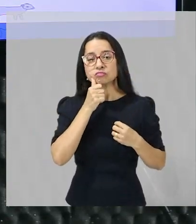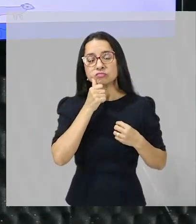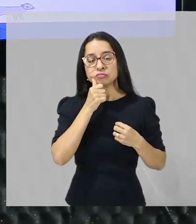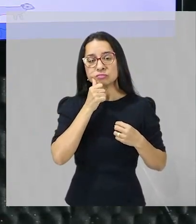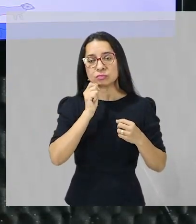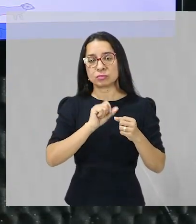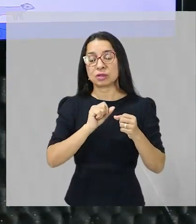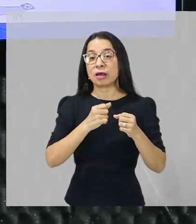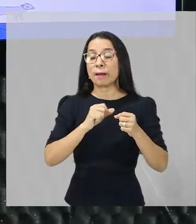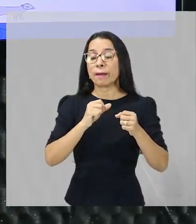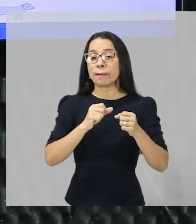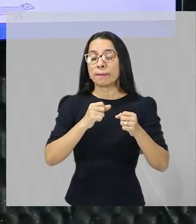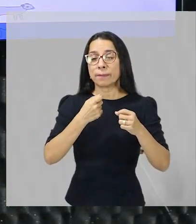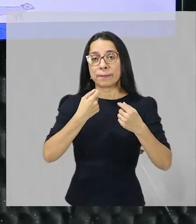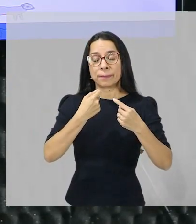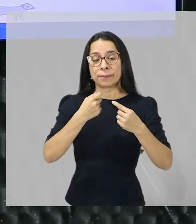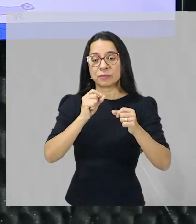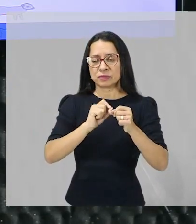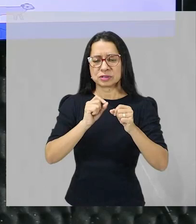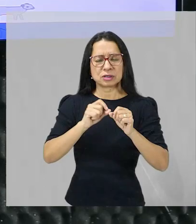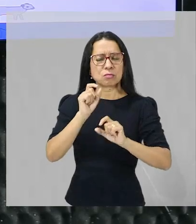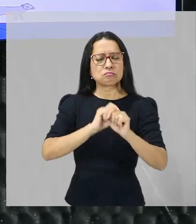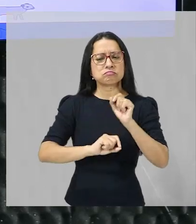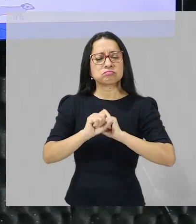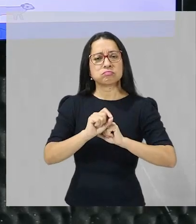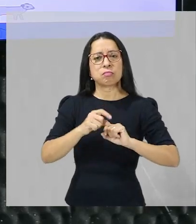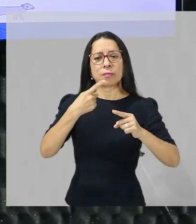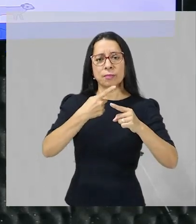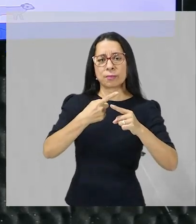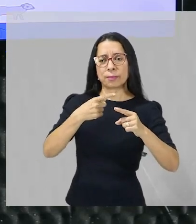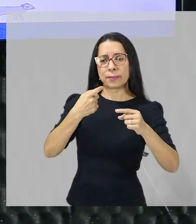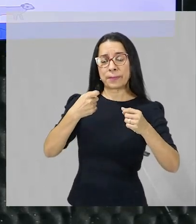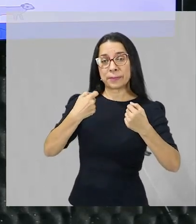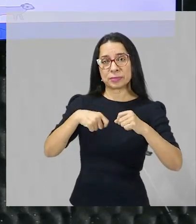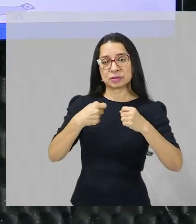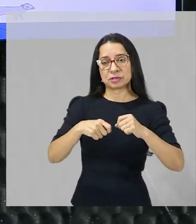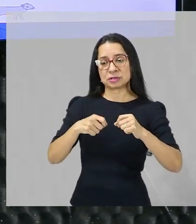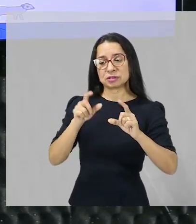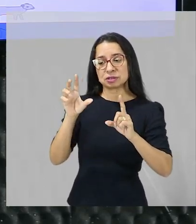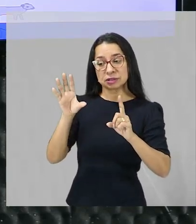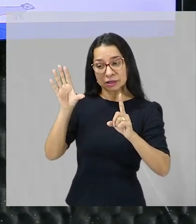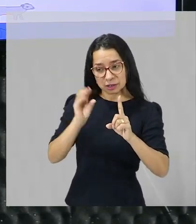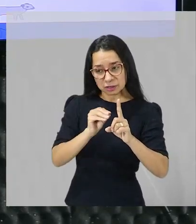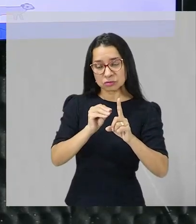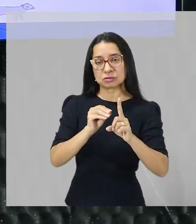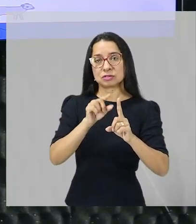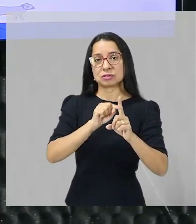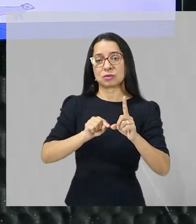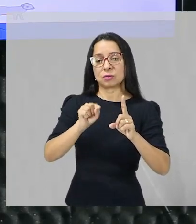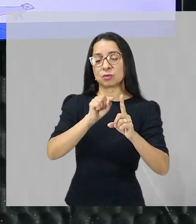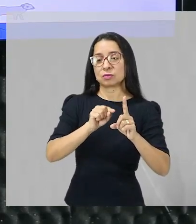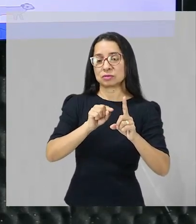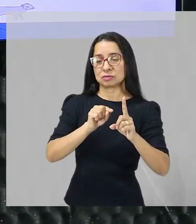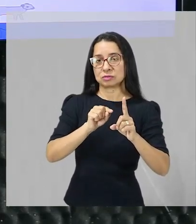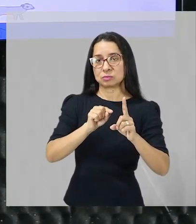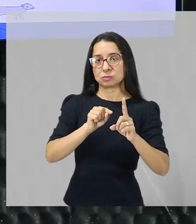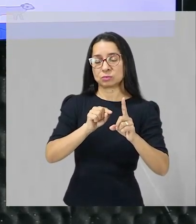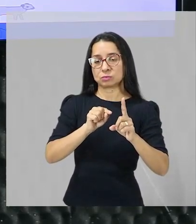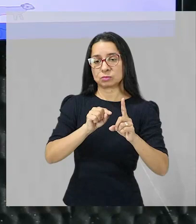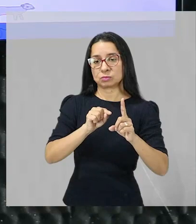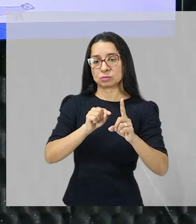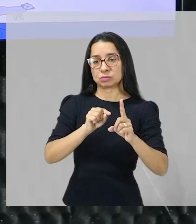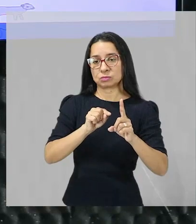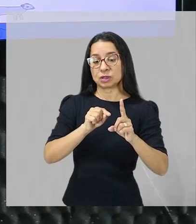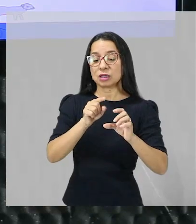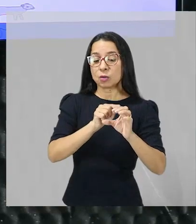que retirar uma célula dela, uma célula somática, tá? E o que tem dentro dessa célula? Tem um núcleo com o material genético